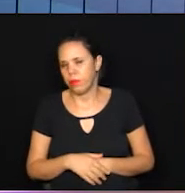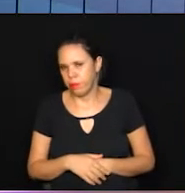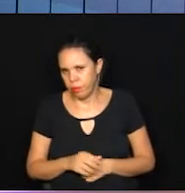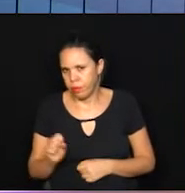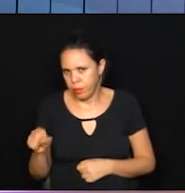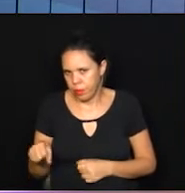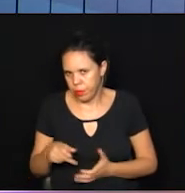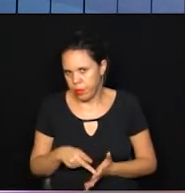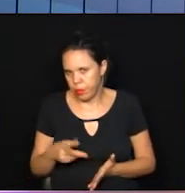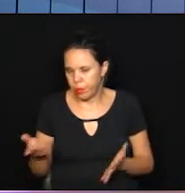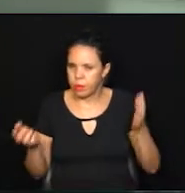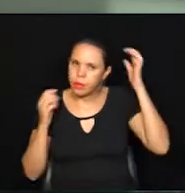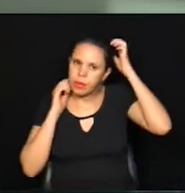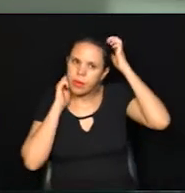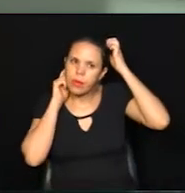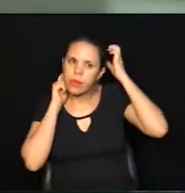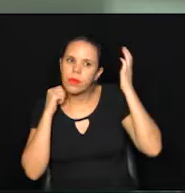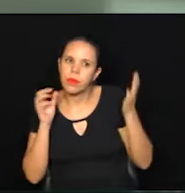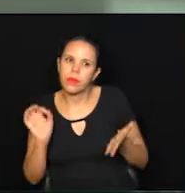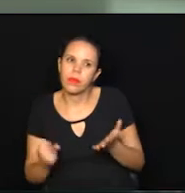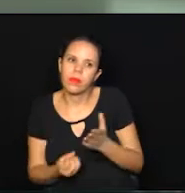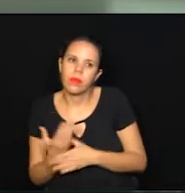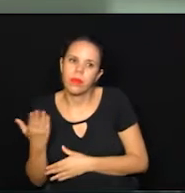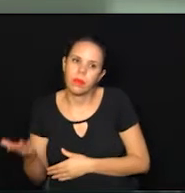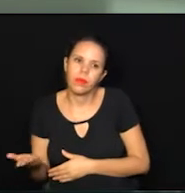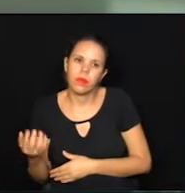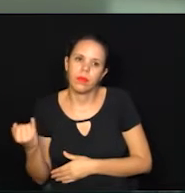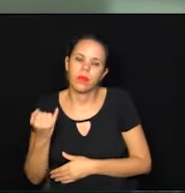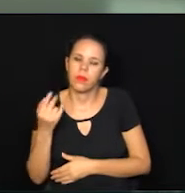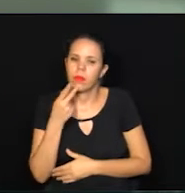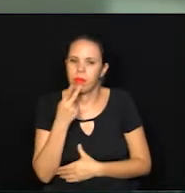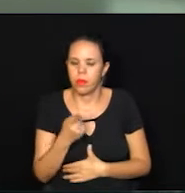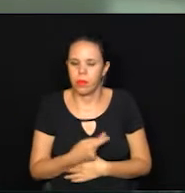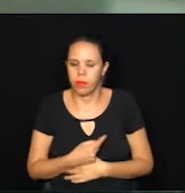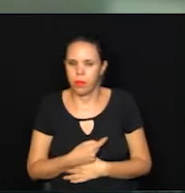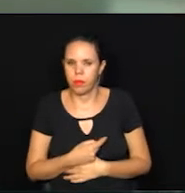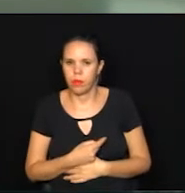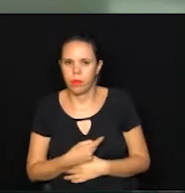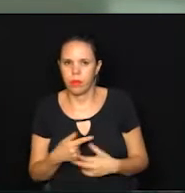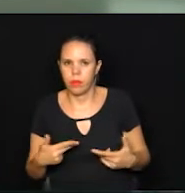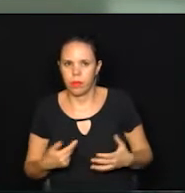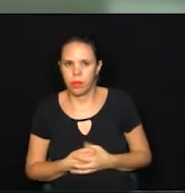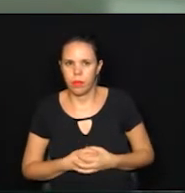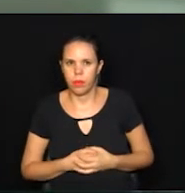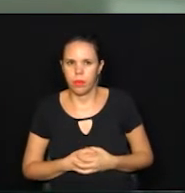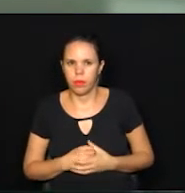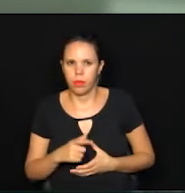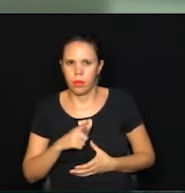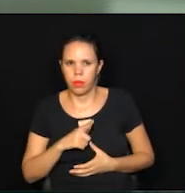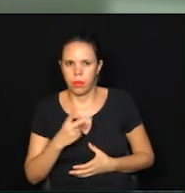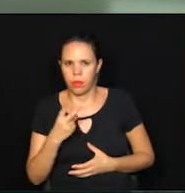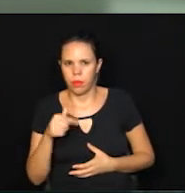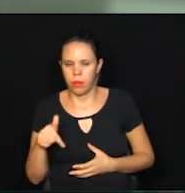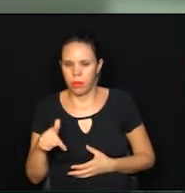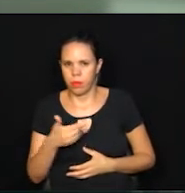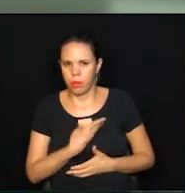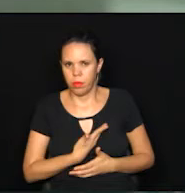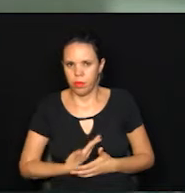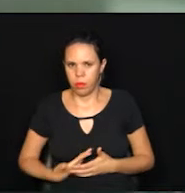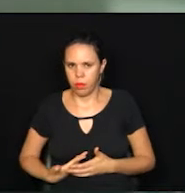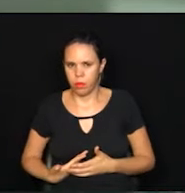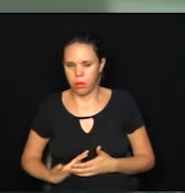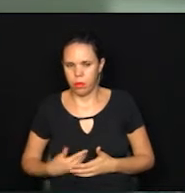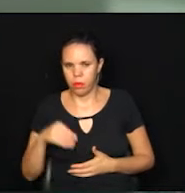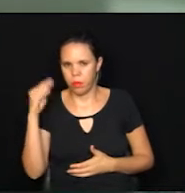Com certeza aconteceu isso. É importante destacar uma coisa. Nós temos 27 governadores